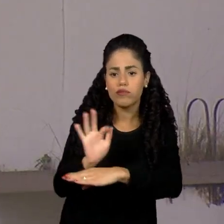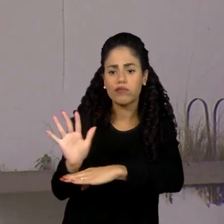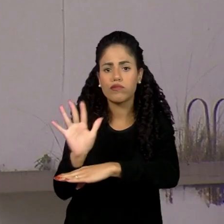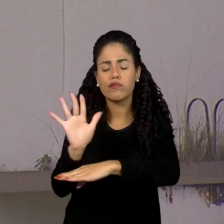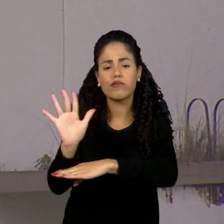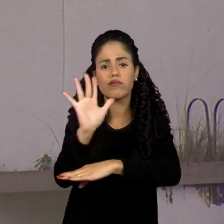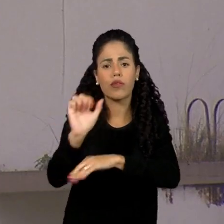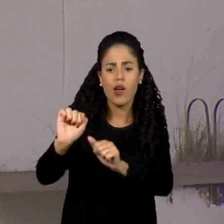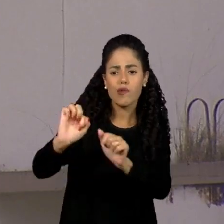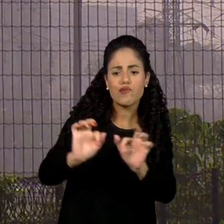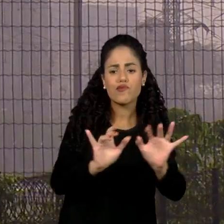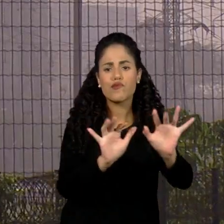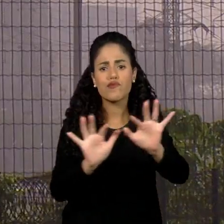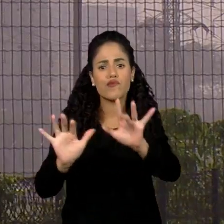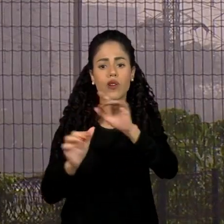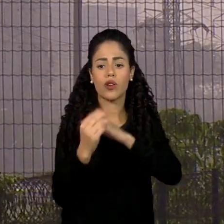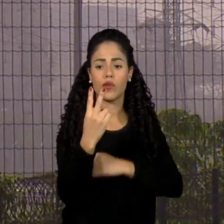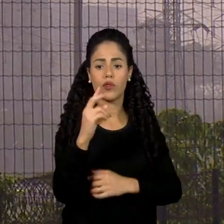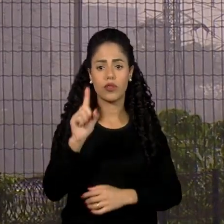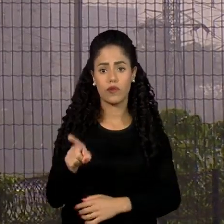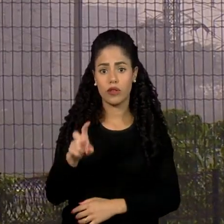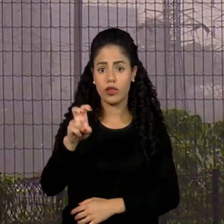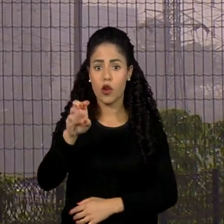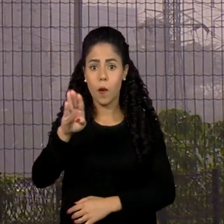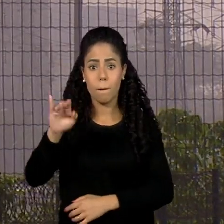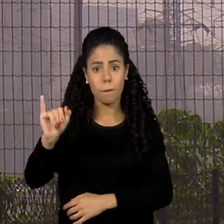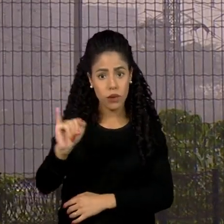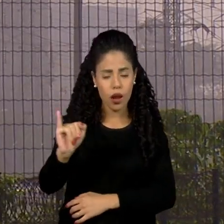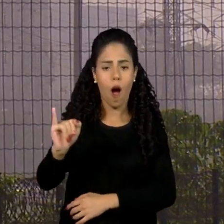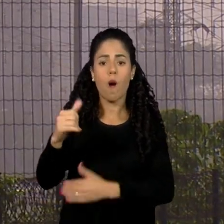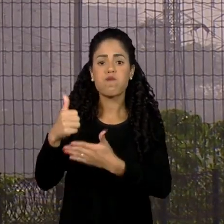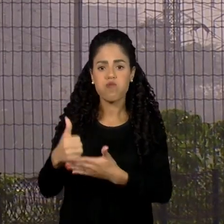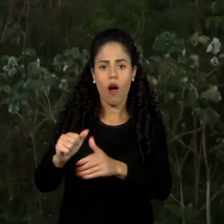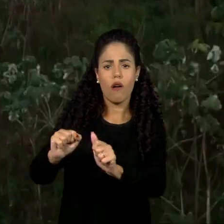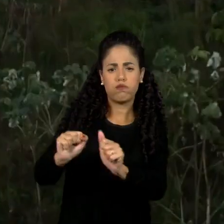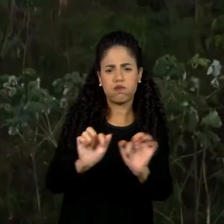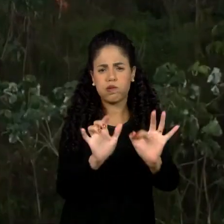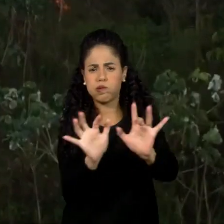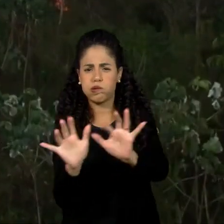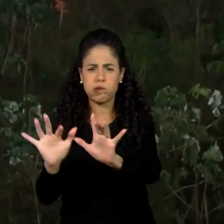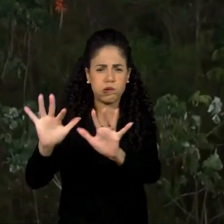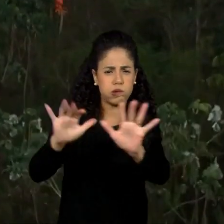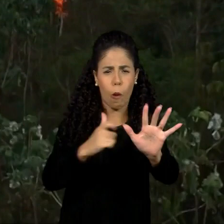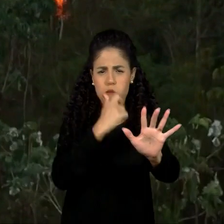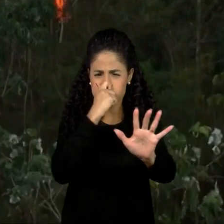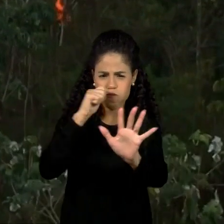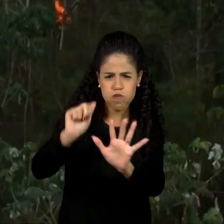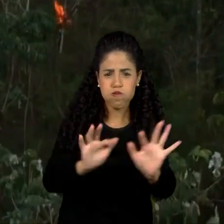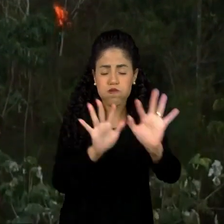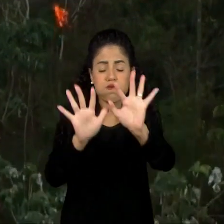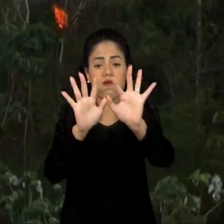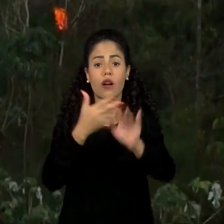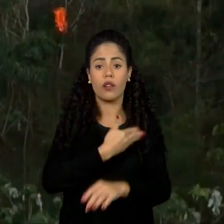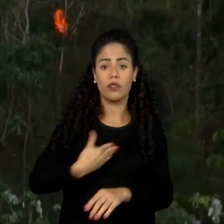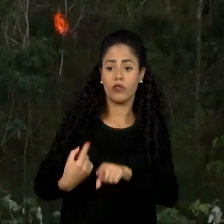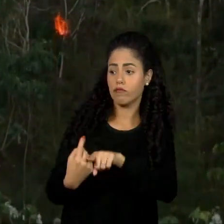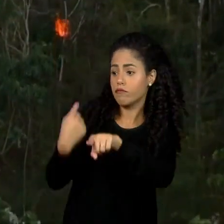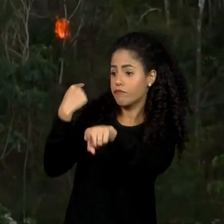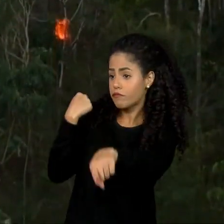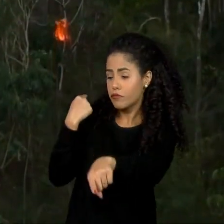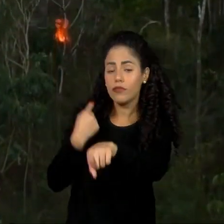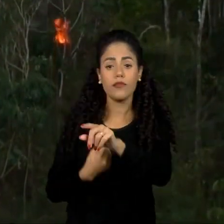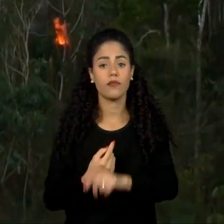na atmosfera 2,5 bilhões de toneladas de CO2, mas a taxa do governo passado ainda